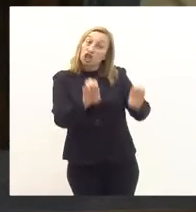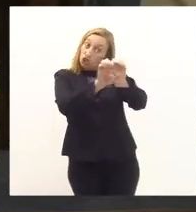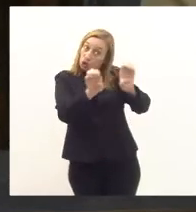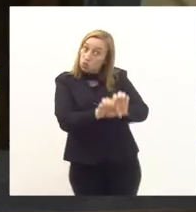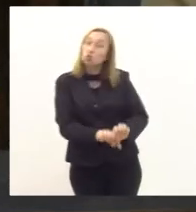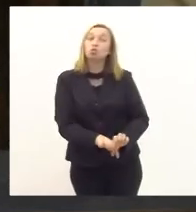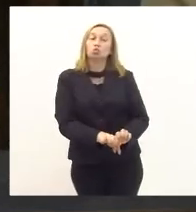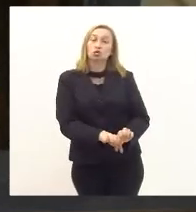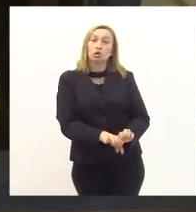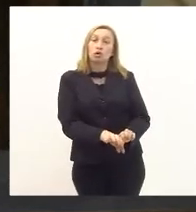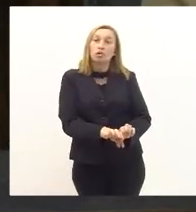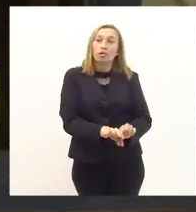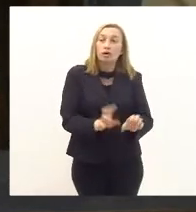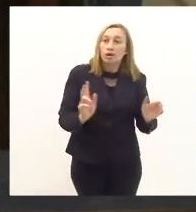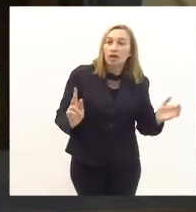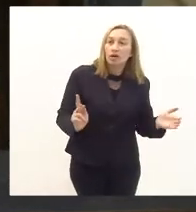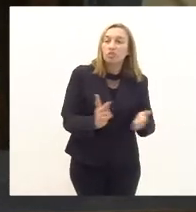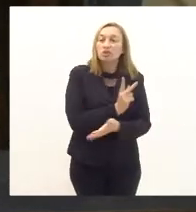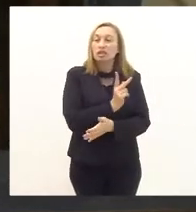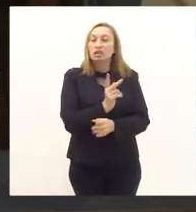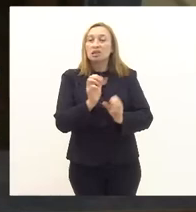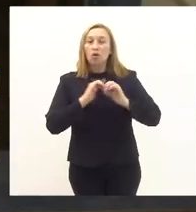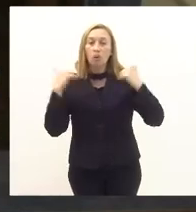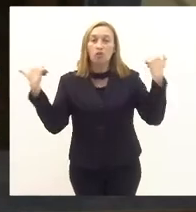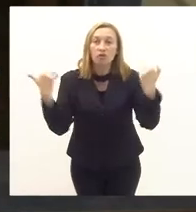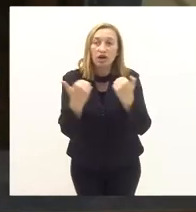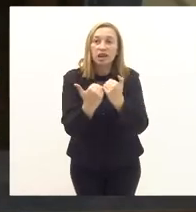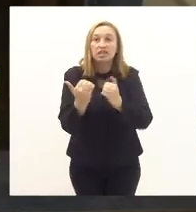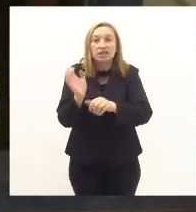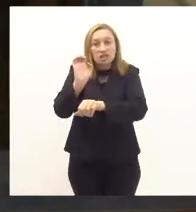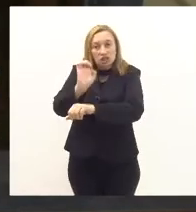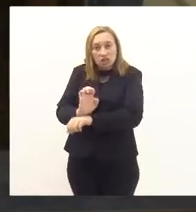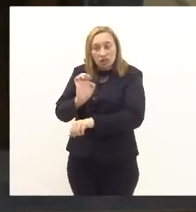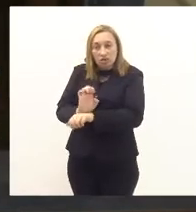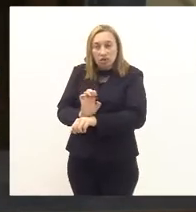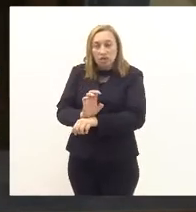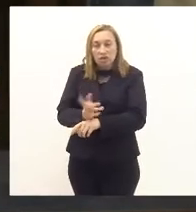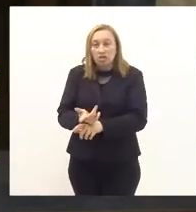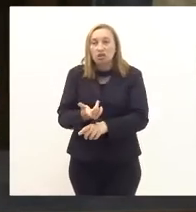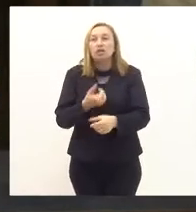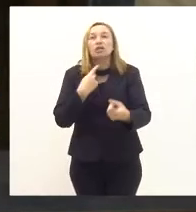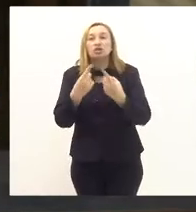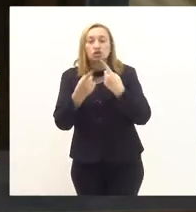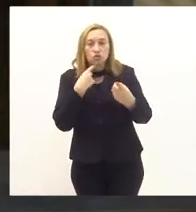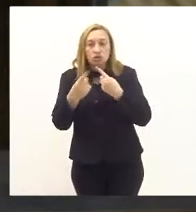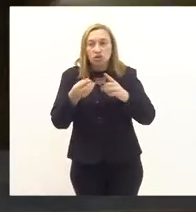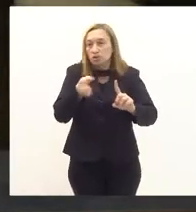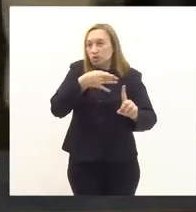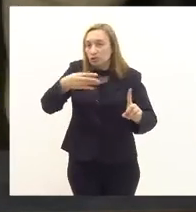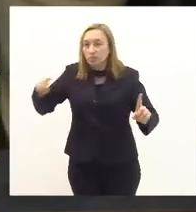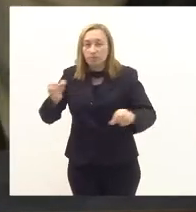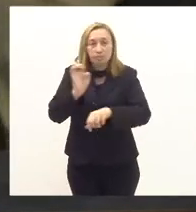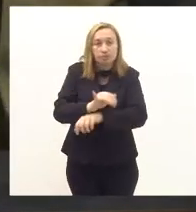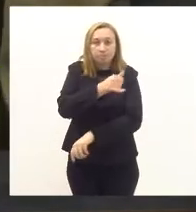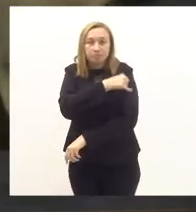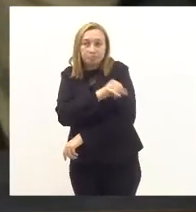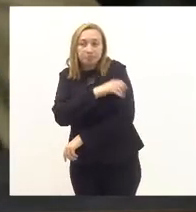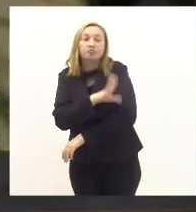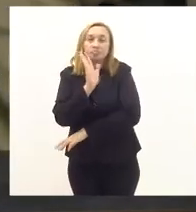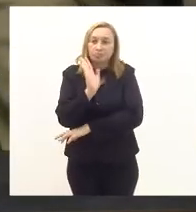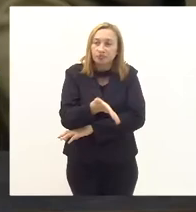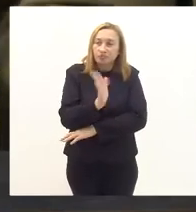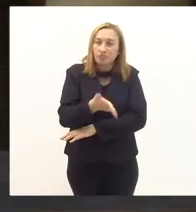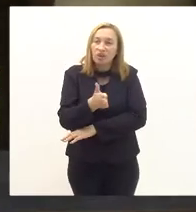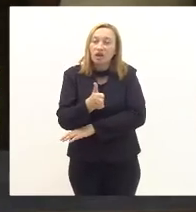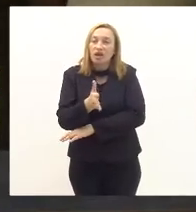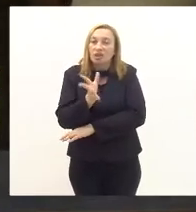estrutura para a realização da conferência estadual para a discussão da política LGBT no estado do Rio de Janeiro, que já tarda,